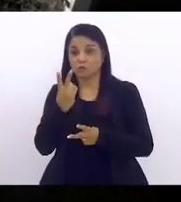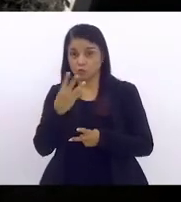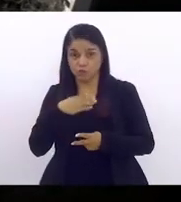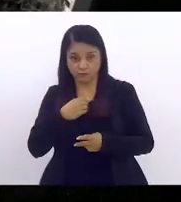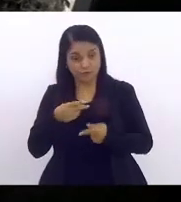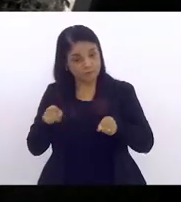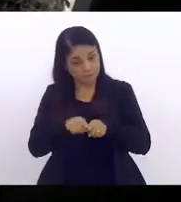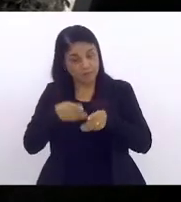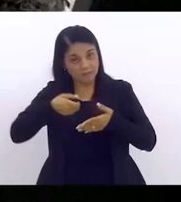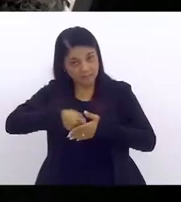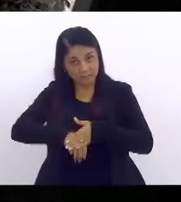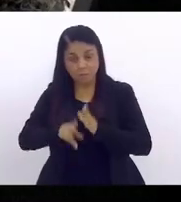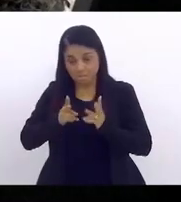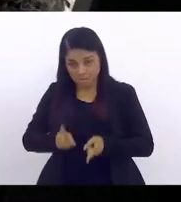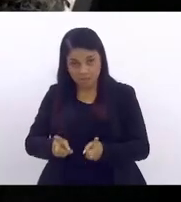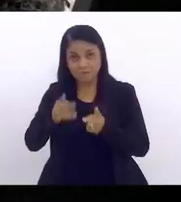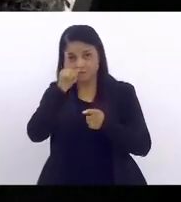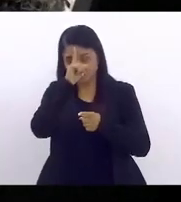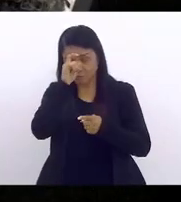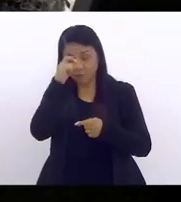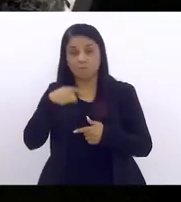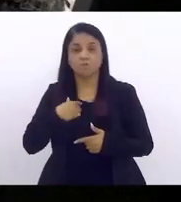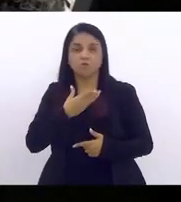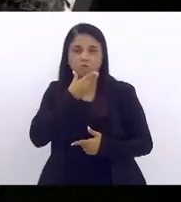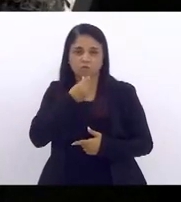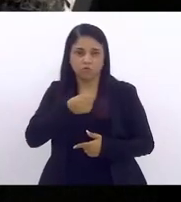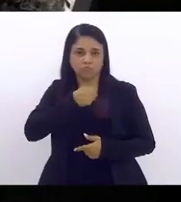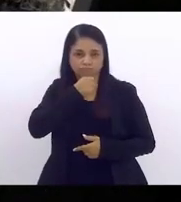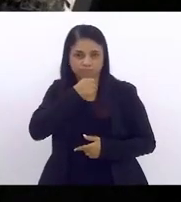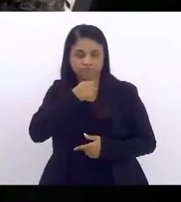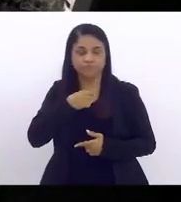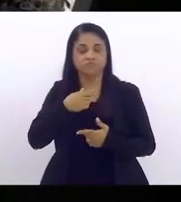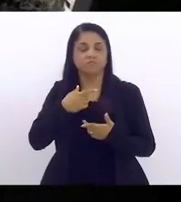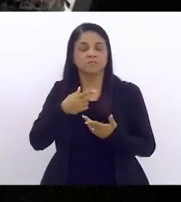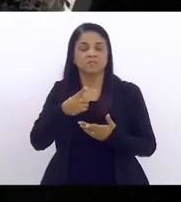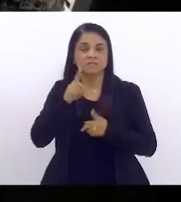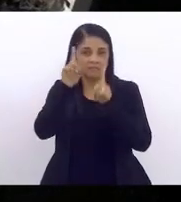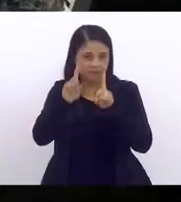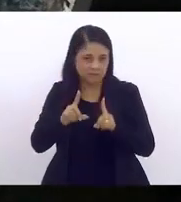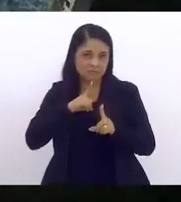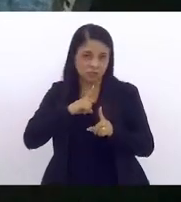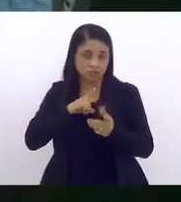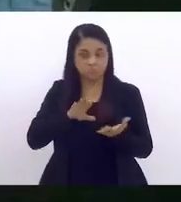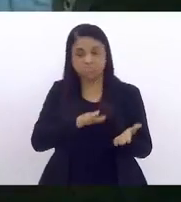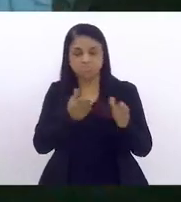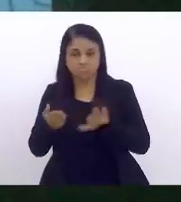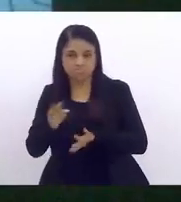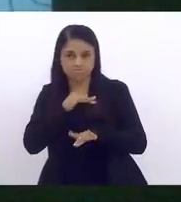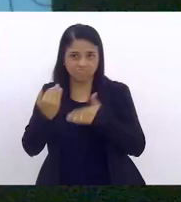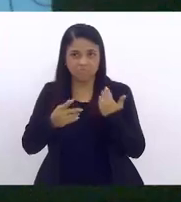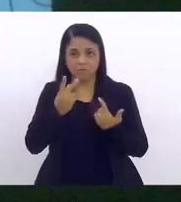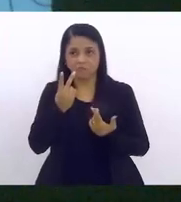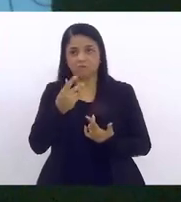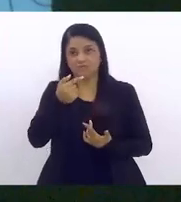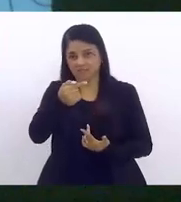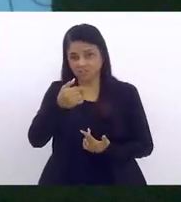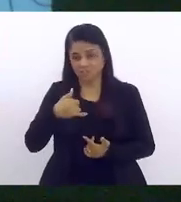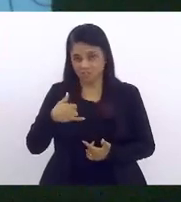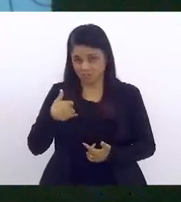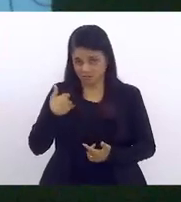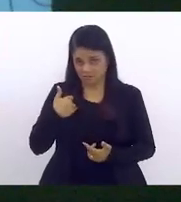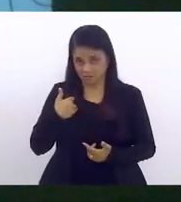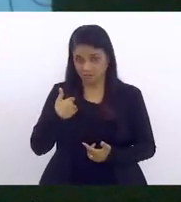filho mais velho era uma pessoa com deficiência, faleceu aos 7 anos. E, alguns anos depois, eu